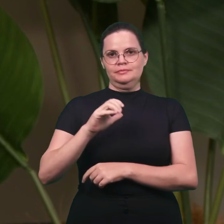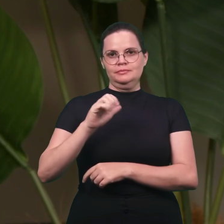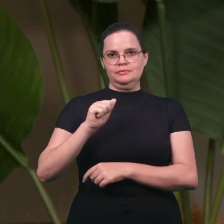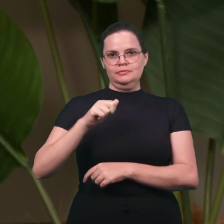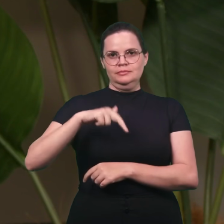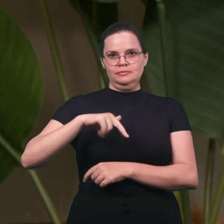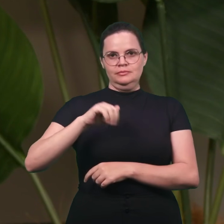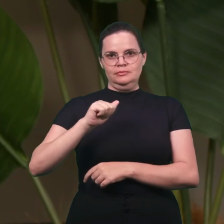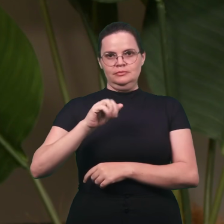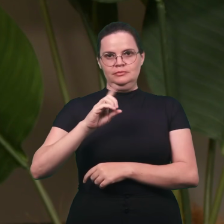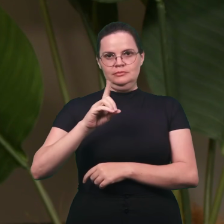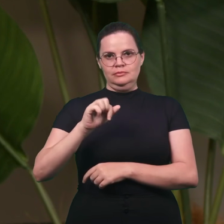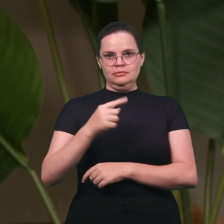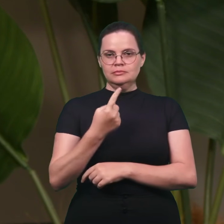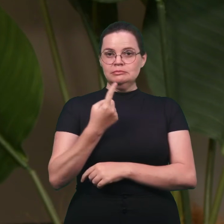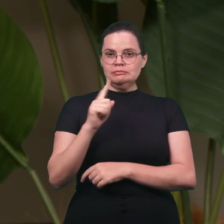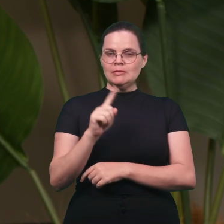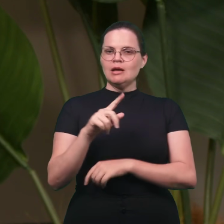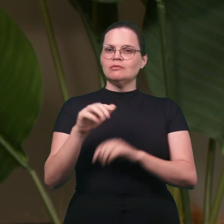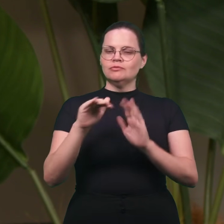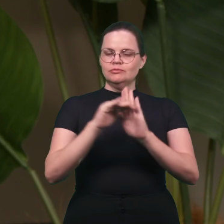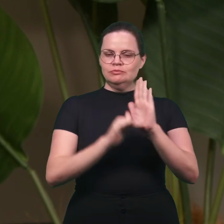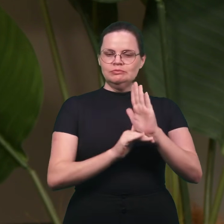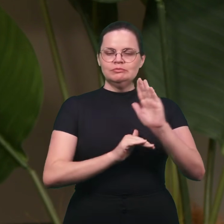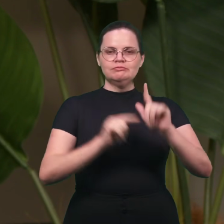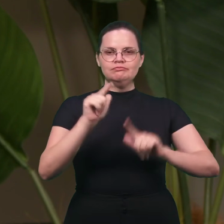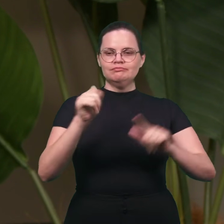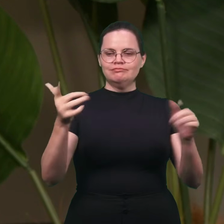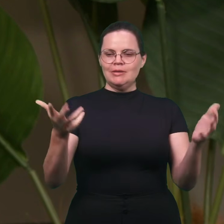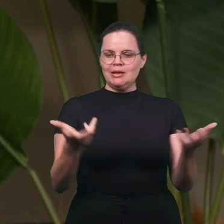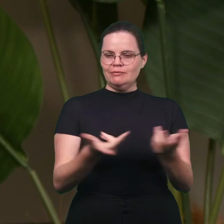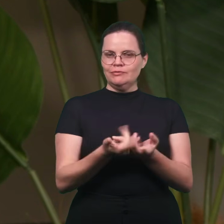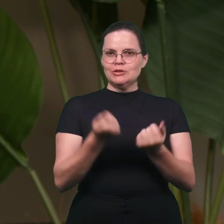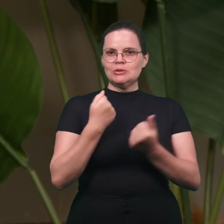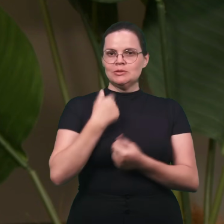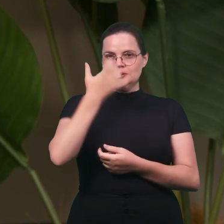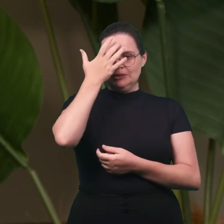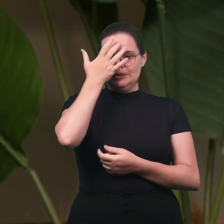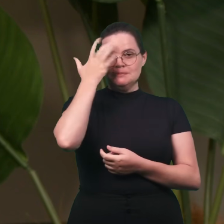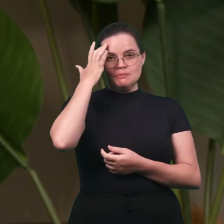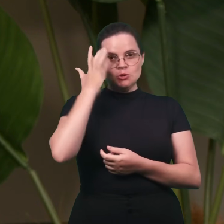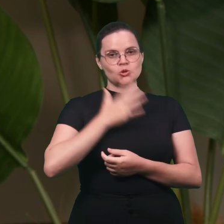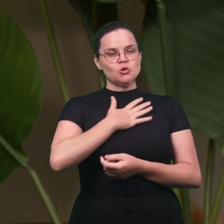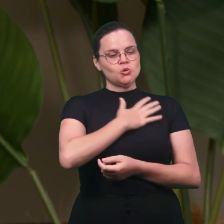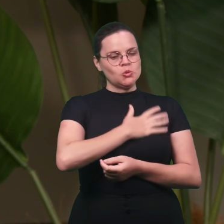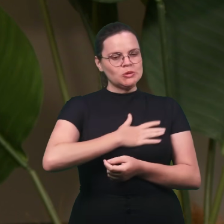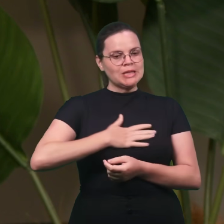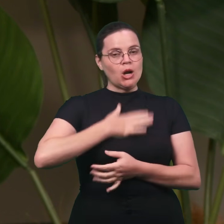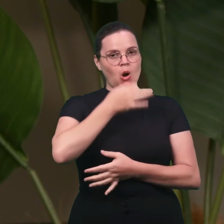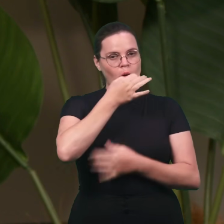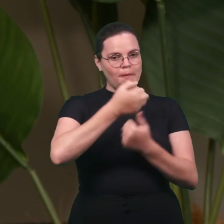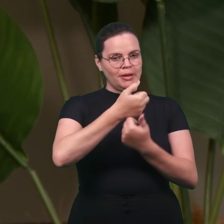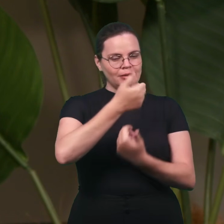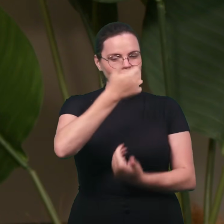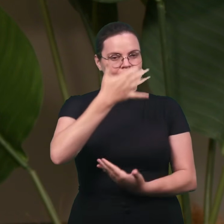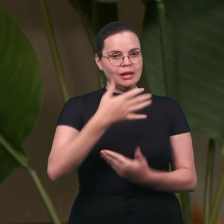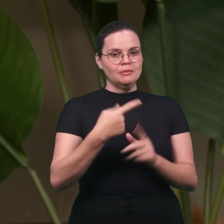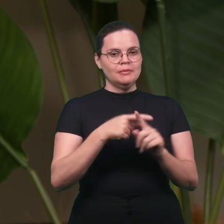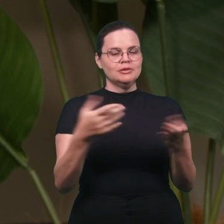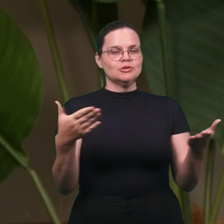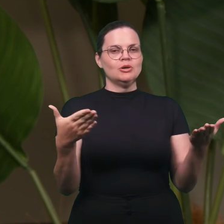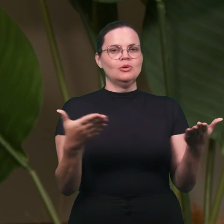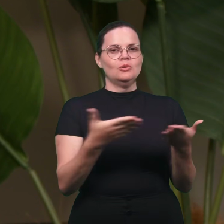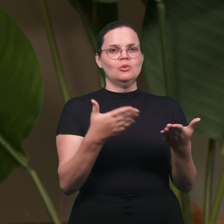comentaram, todos gostaram e chamou a atenção, hein? Glória a Deus, hoje nós temos um outro país